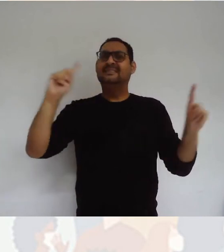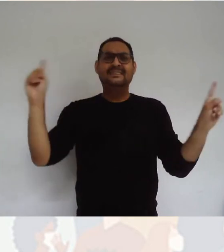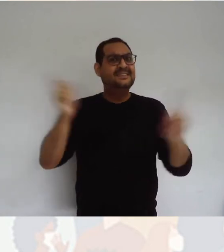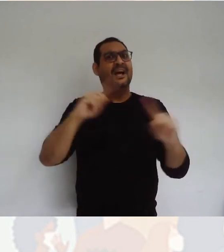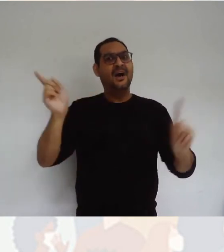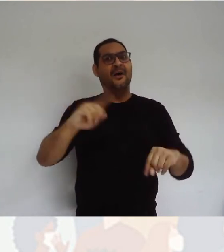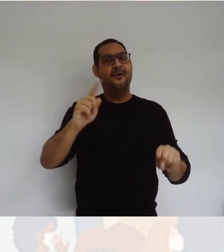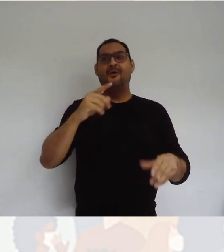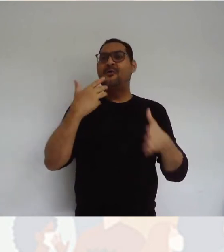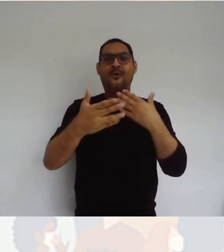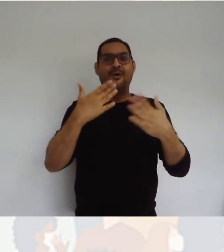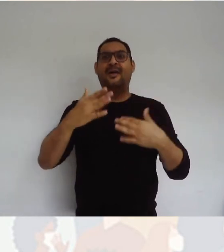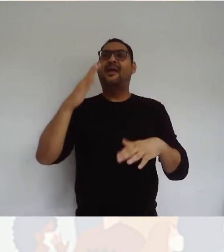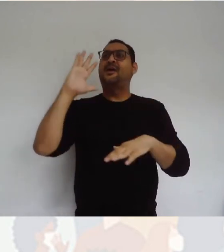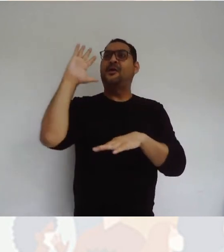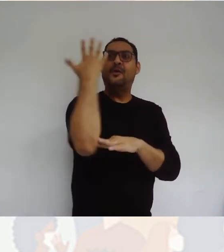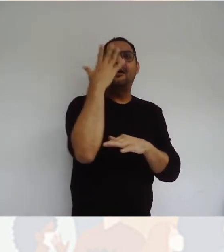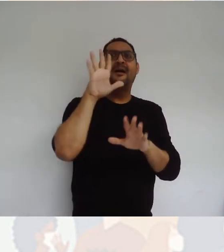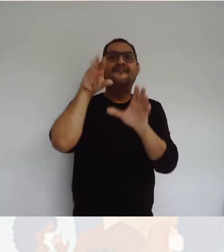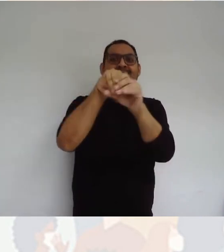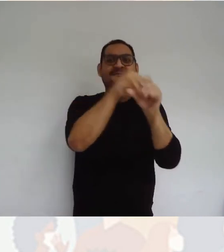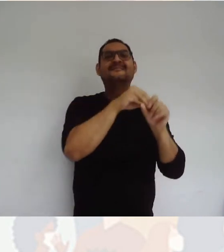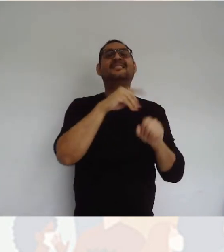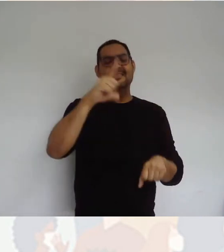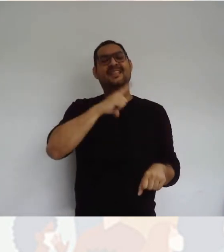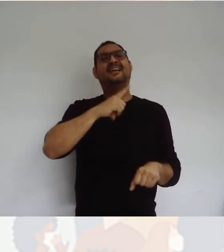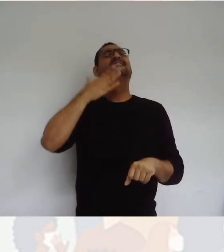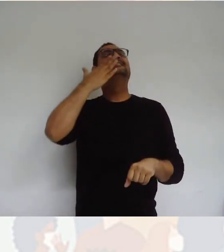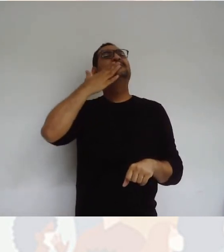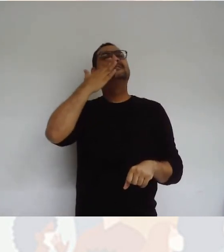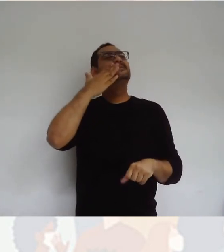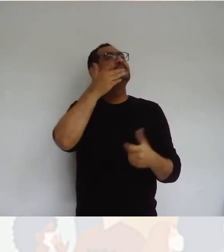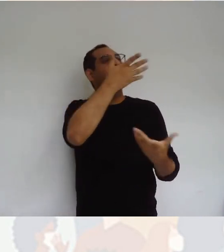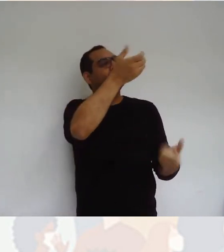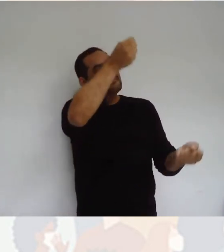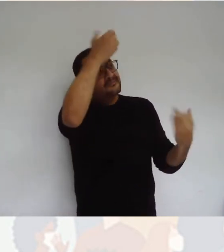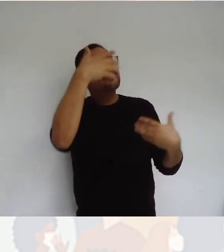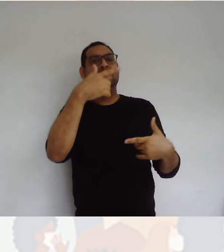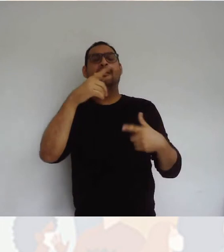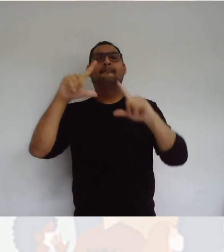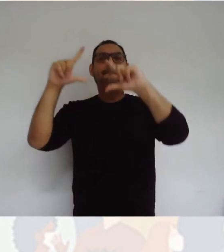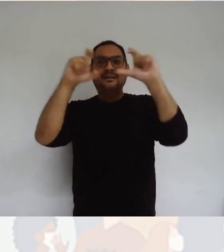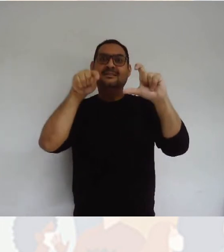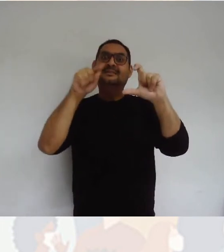discurso, inclusive a paisagem. Isso a tua fala me trouxe bastante.